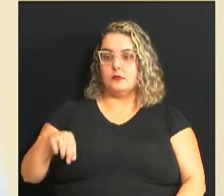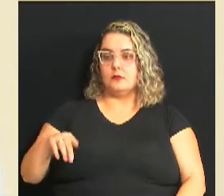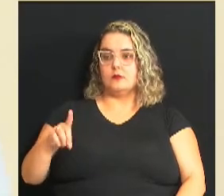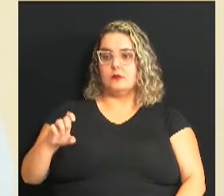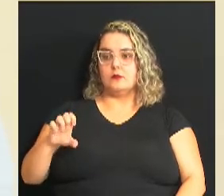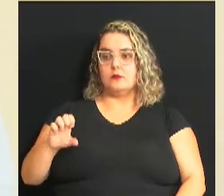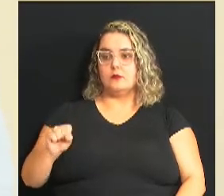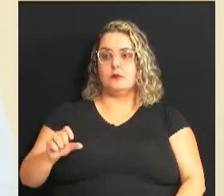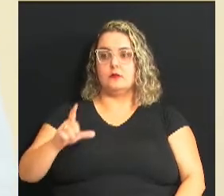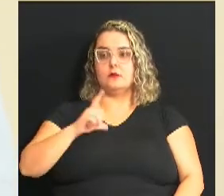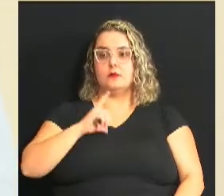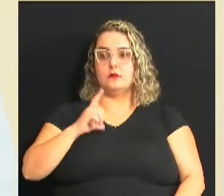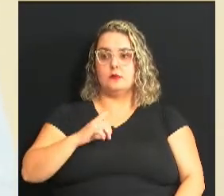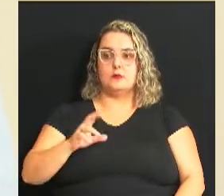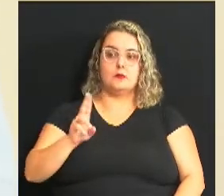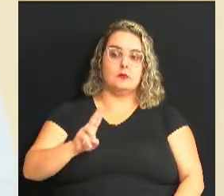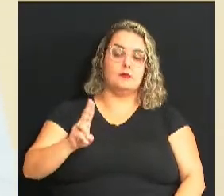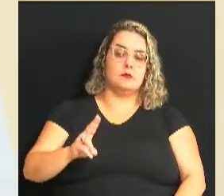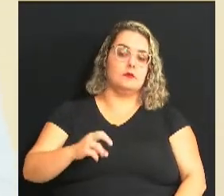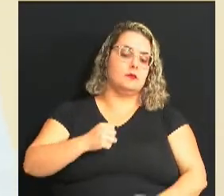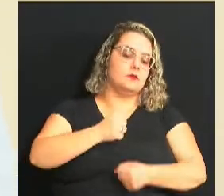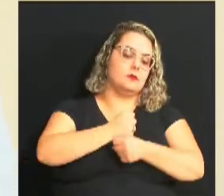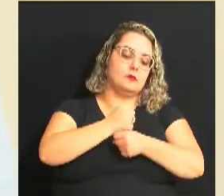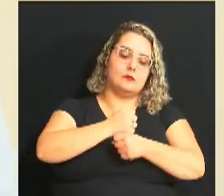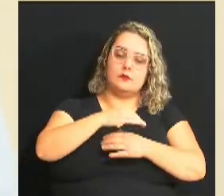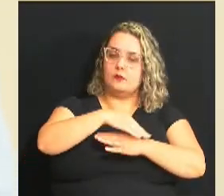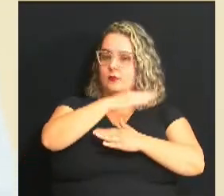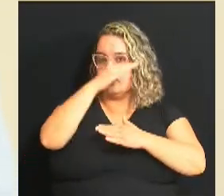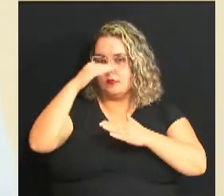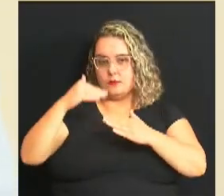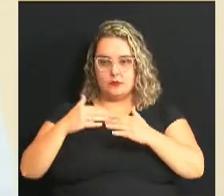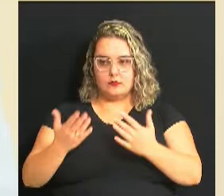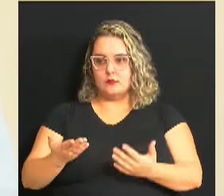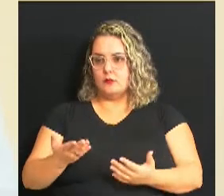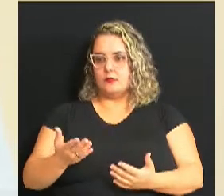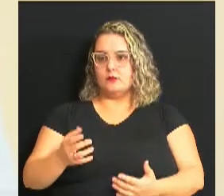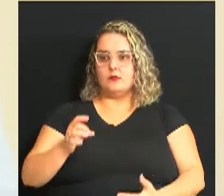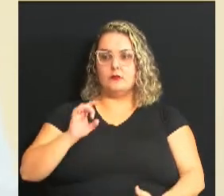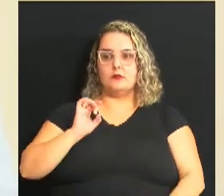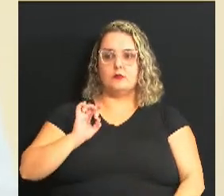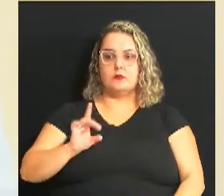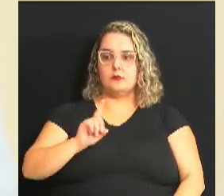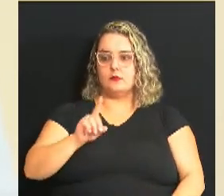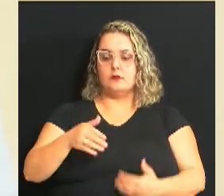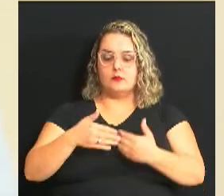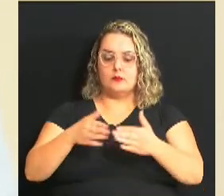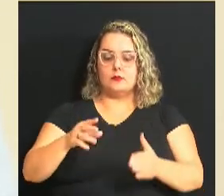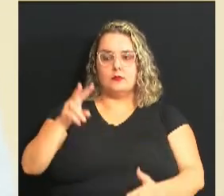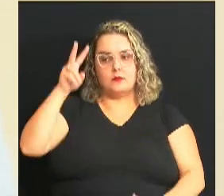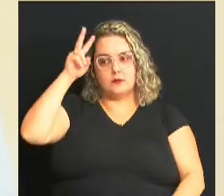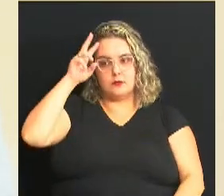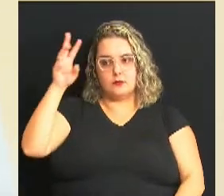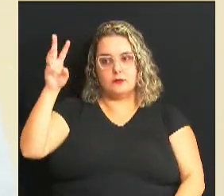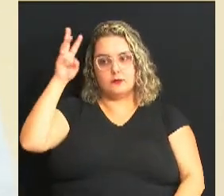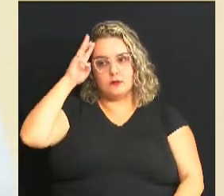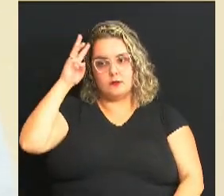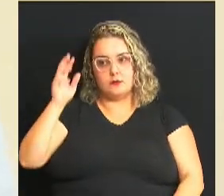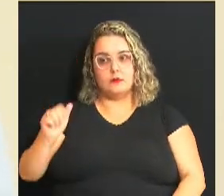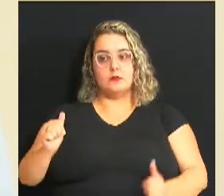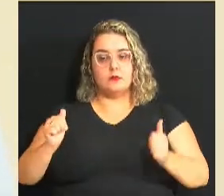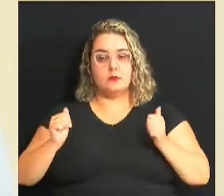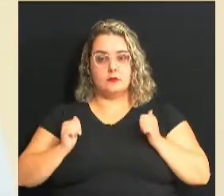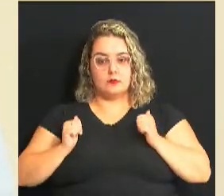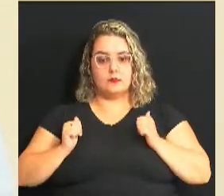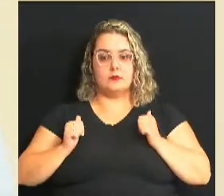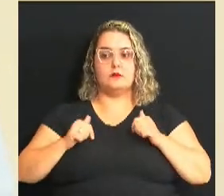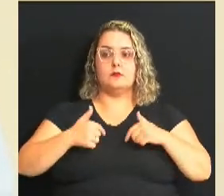lá o ano inteiro, a gente praticamente só não funciona de segunda e terça, porque é a folga dos funcionários, mas se a